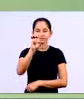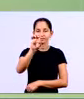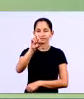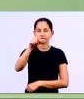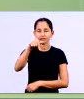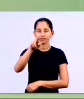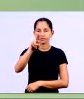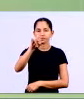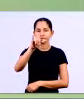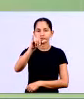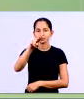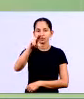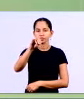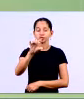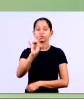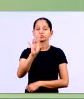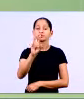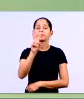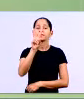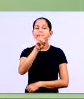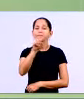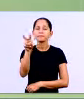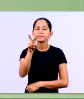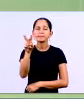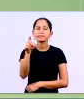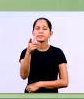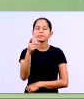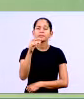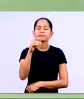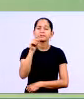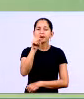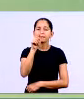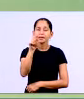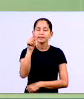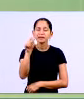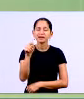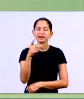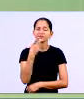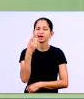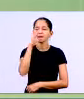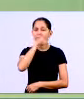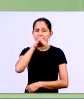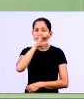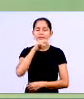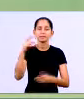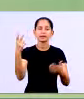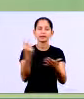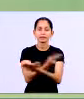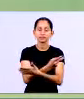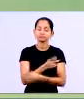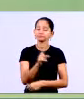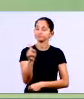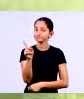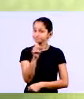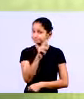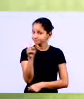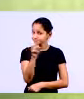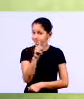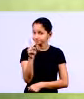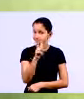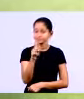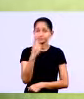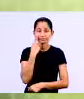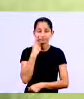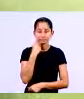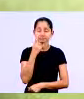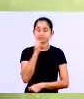perdeu o trema. Certo. Mas porque perdeu o trema, a gente agora vai passar a falar equino? Uma pessoa fez essa pergunta.